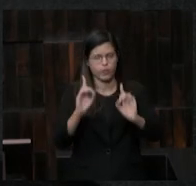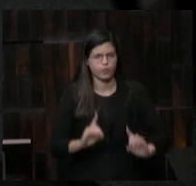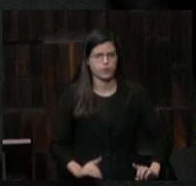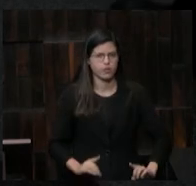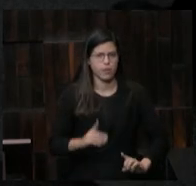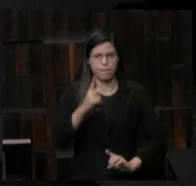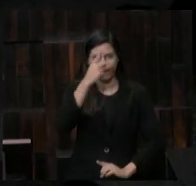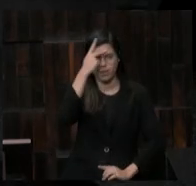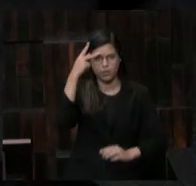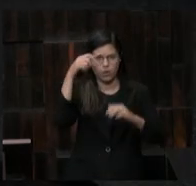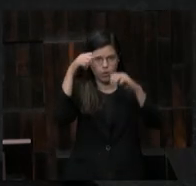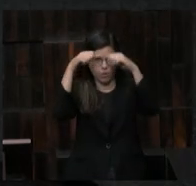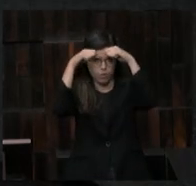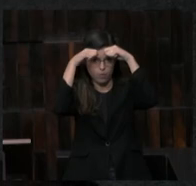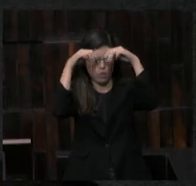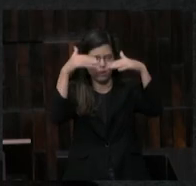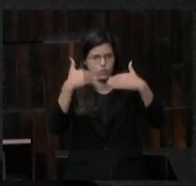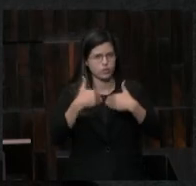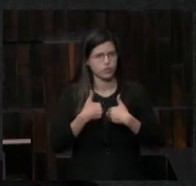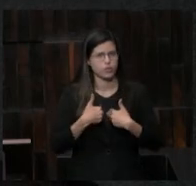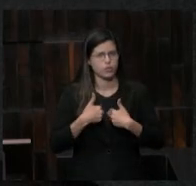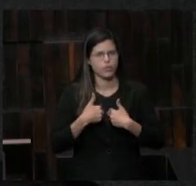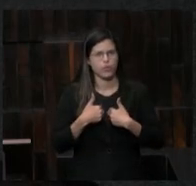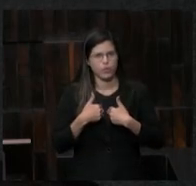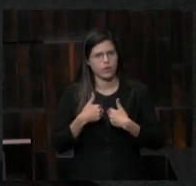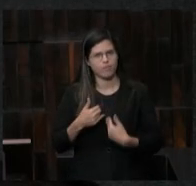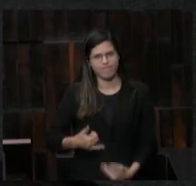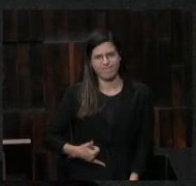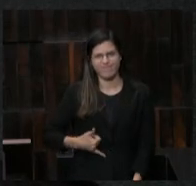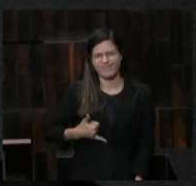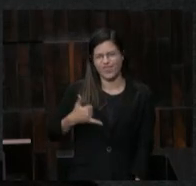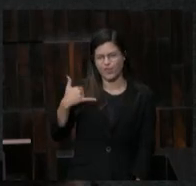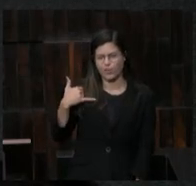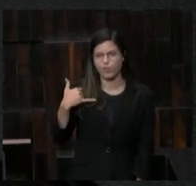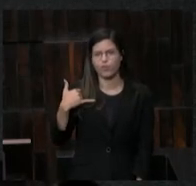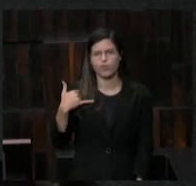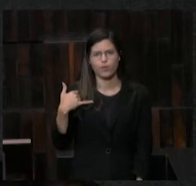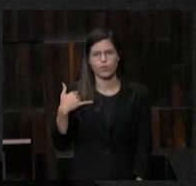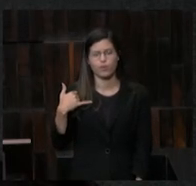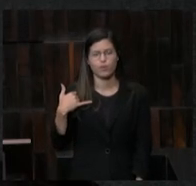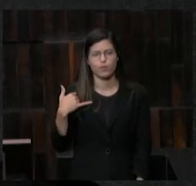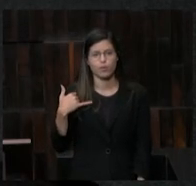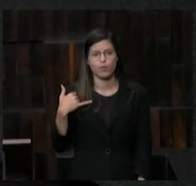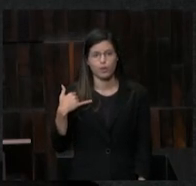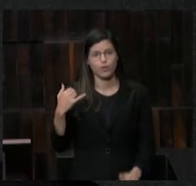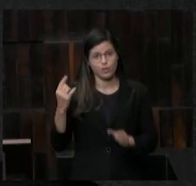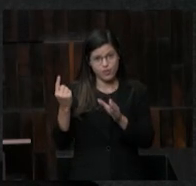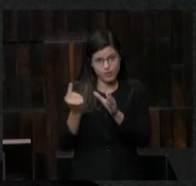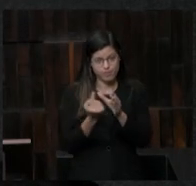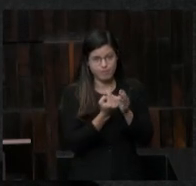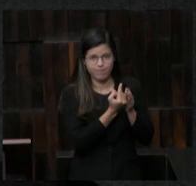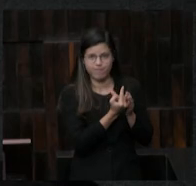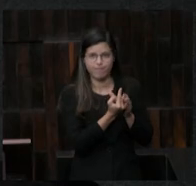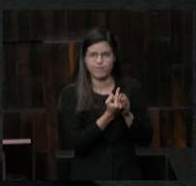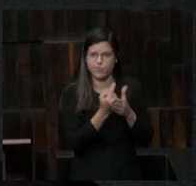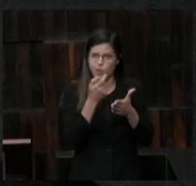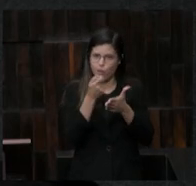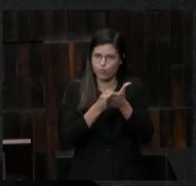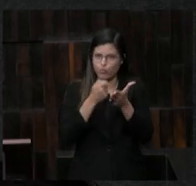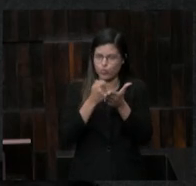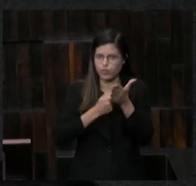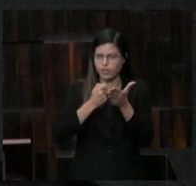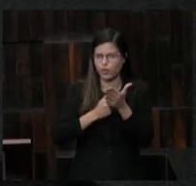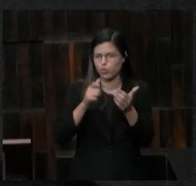pessoas com autismo, e eu me orgulho muito de poder fazer parte dessa luta junto